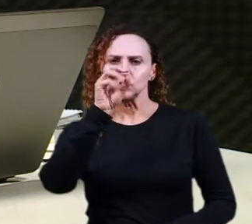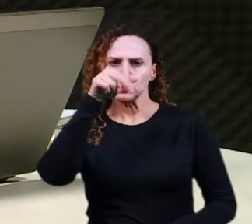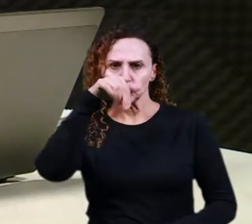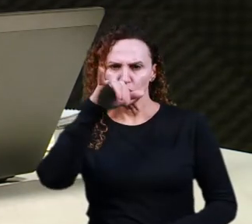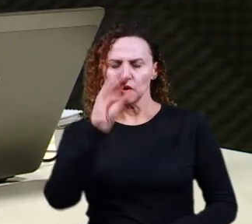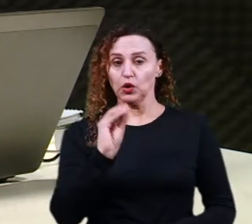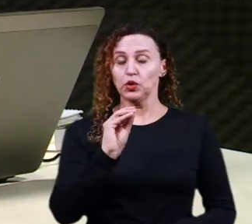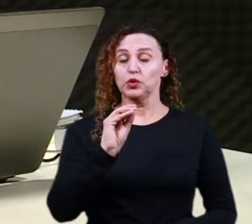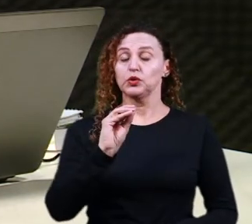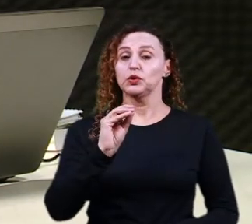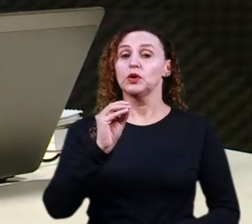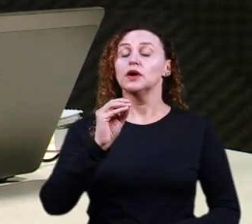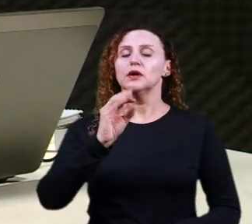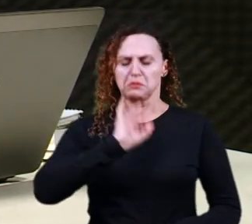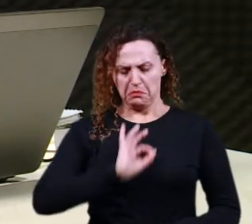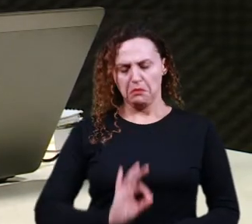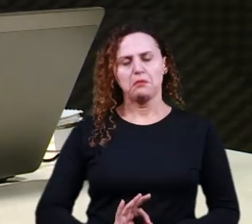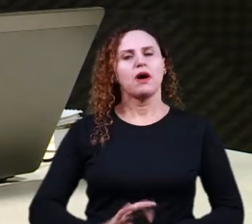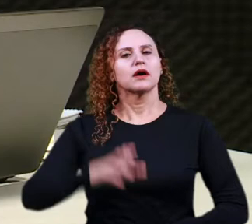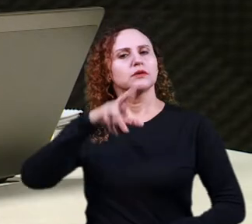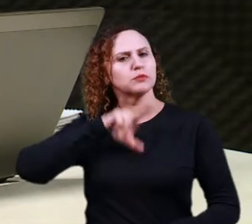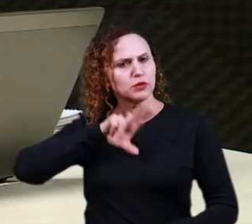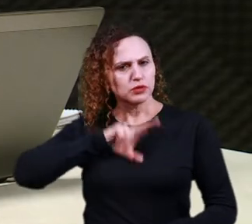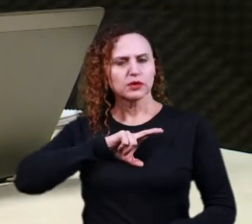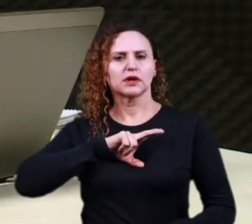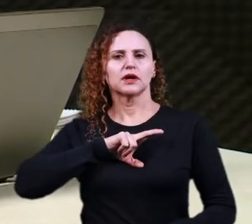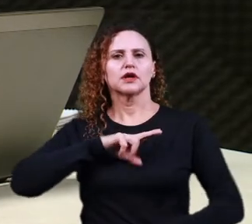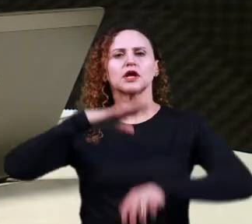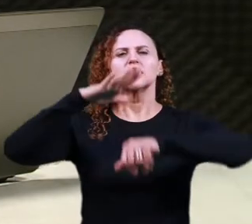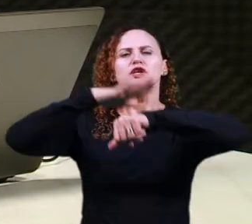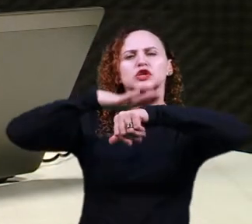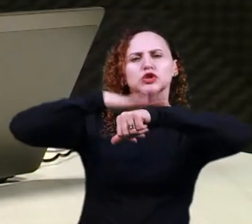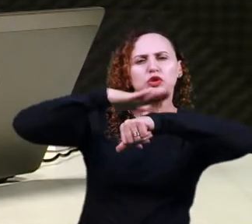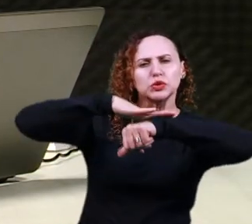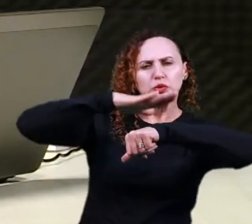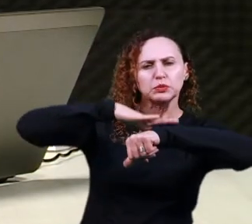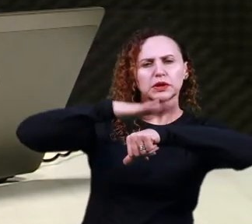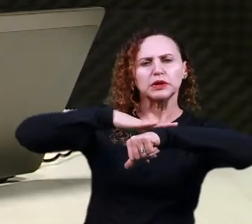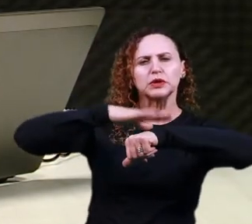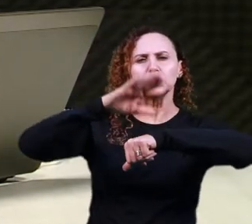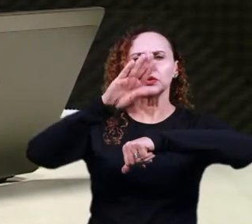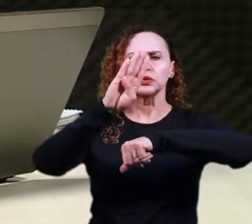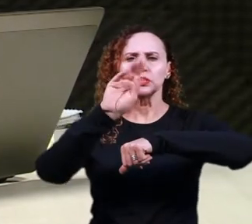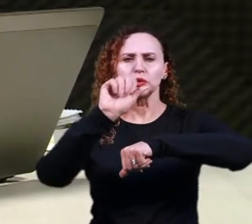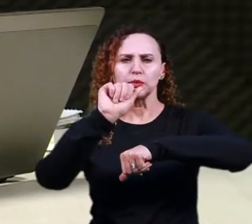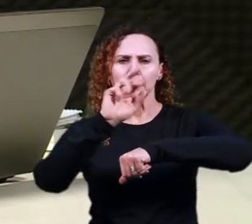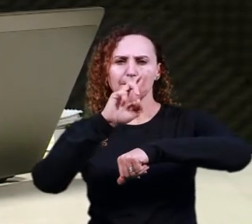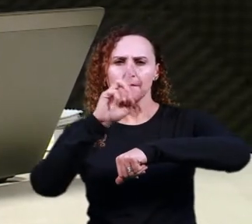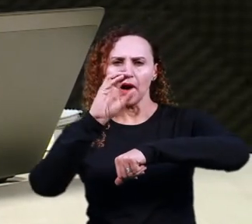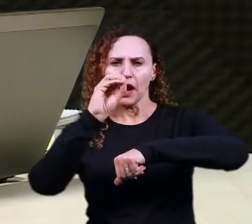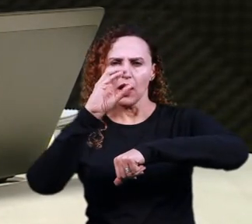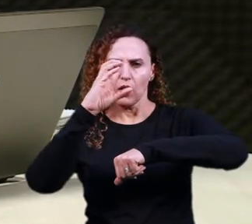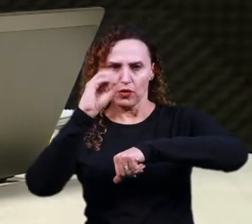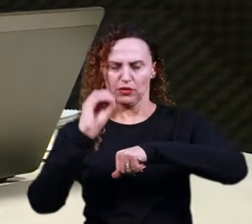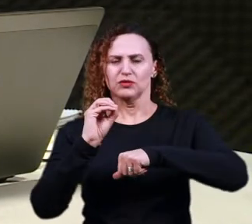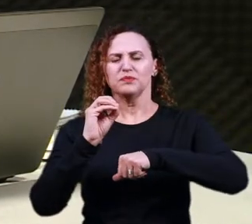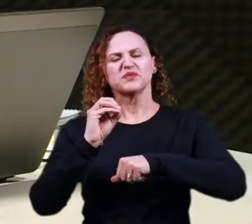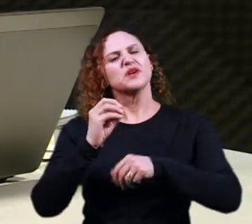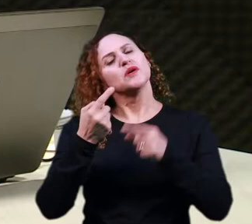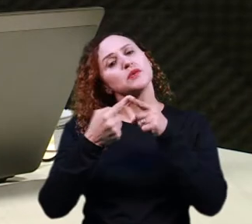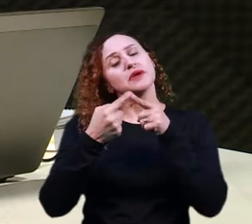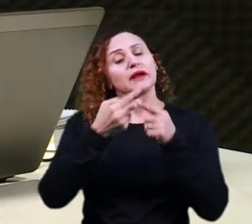período barroco que vai então por ser religioso por ser um padre